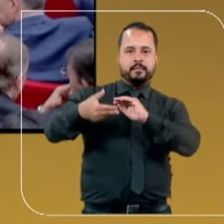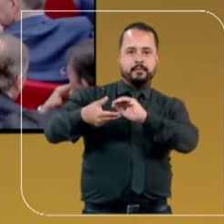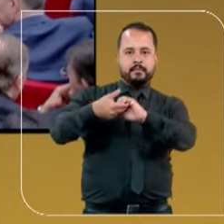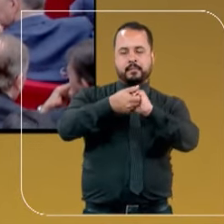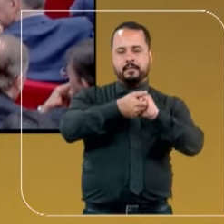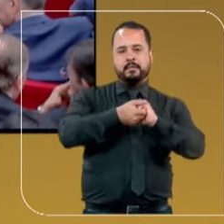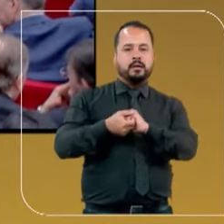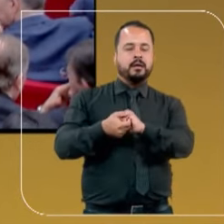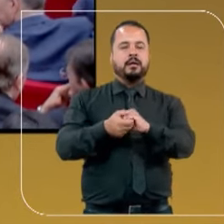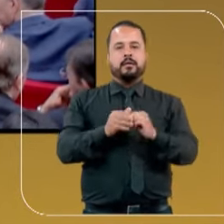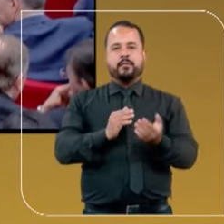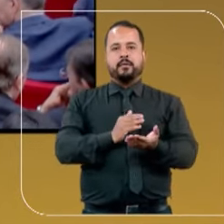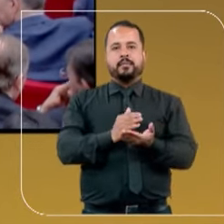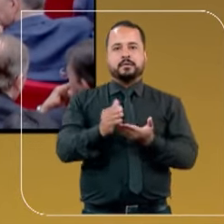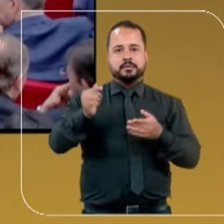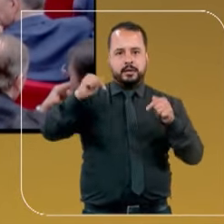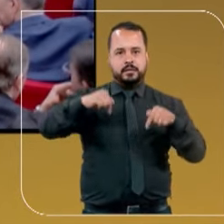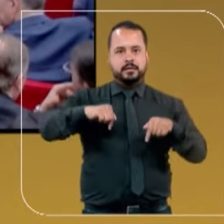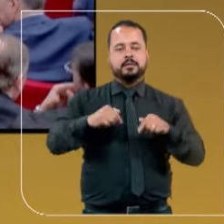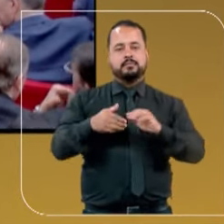que ocorrerão neste local.